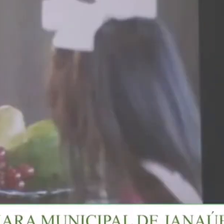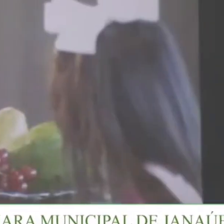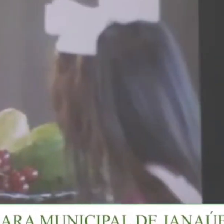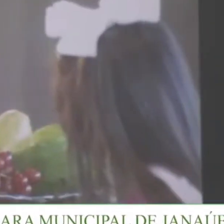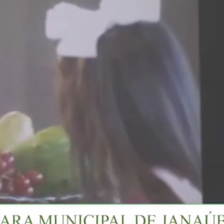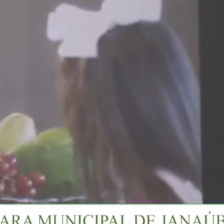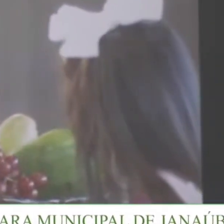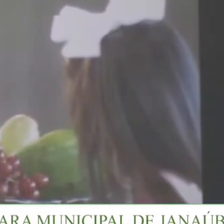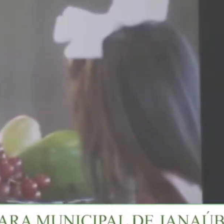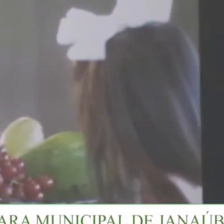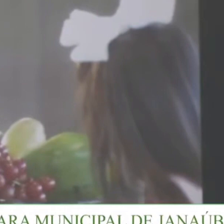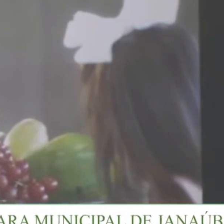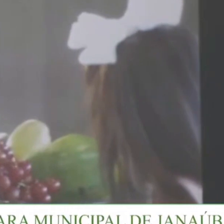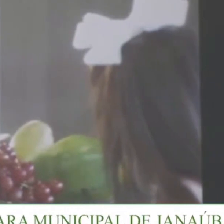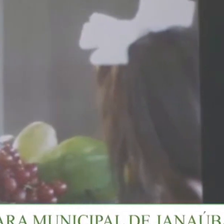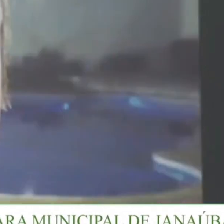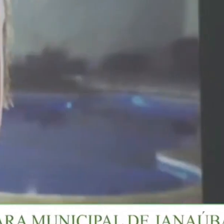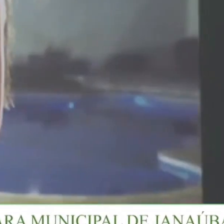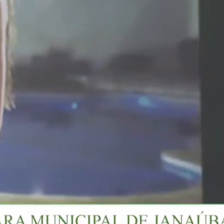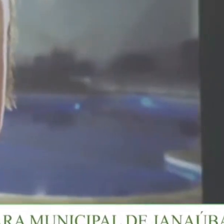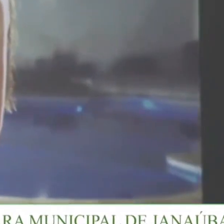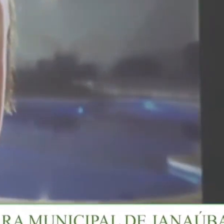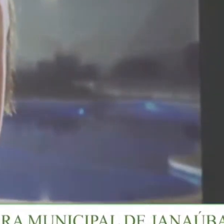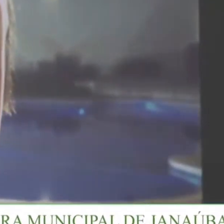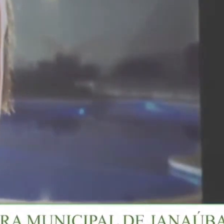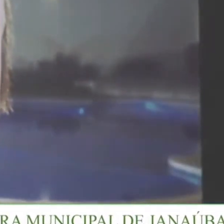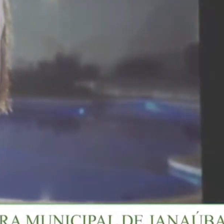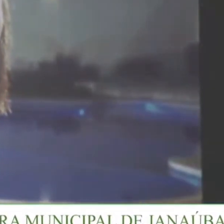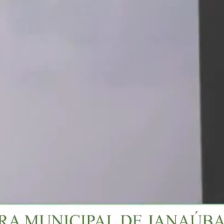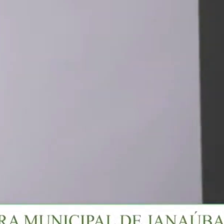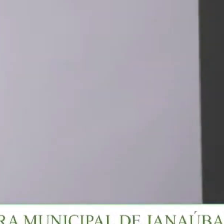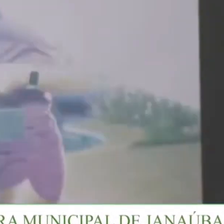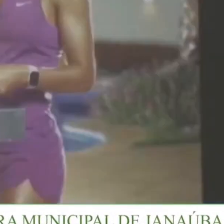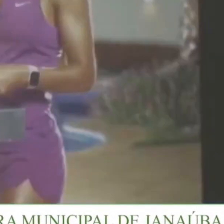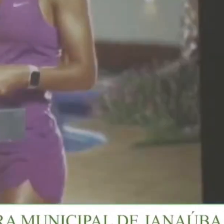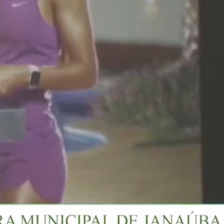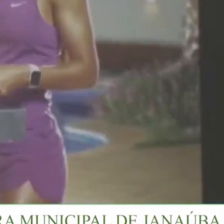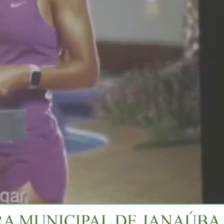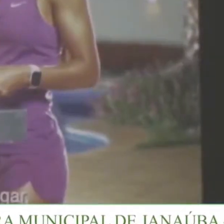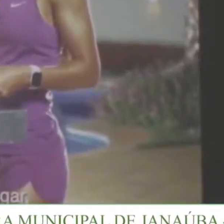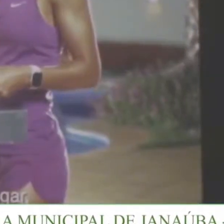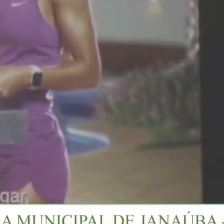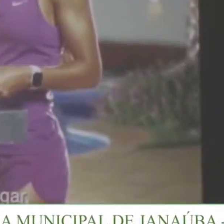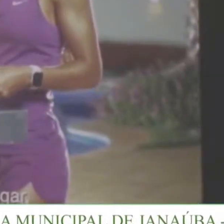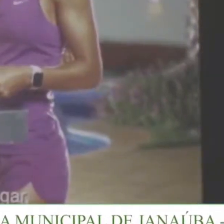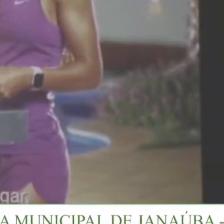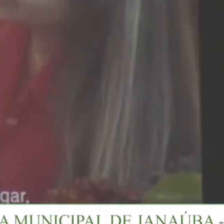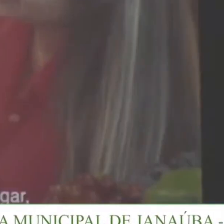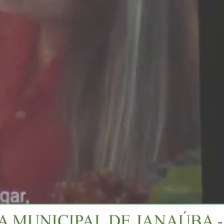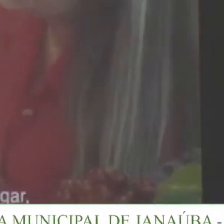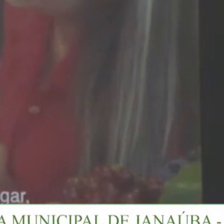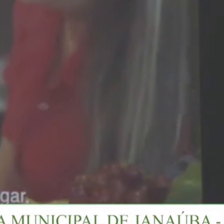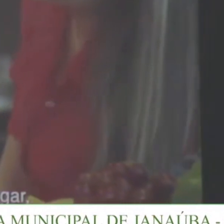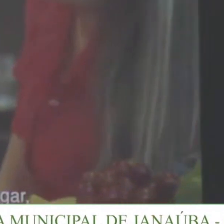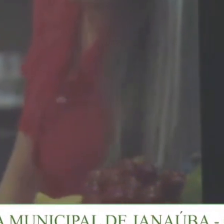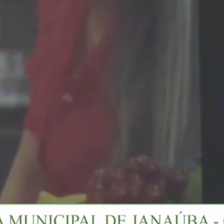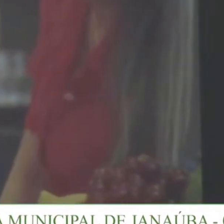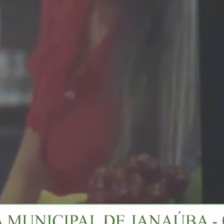E a Abanorte, maior associação regional de fruticultores do Brasil, cumpre a sua missão de